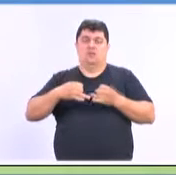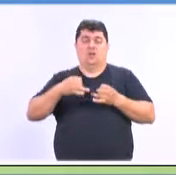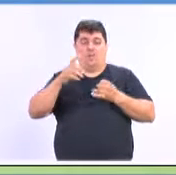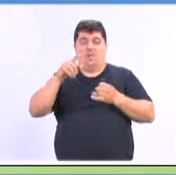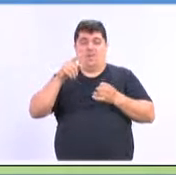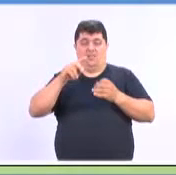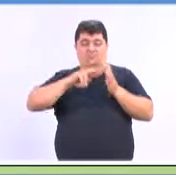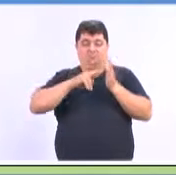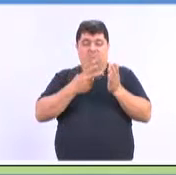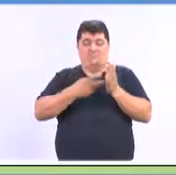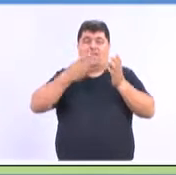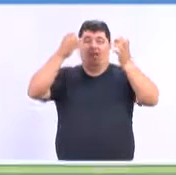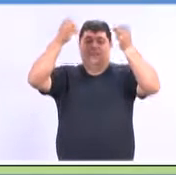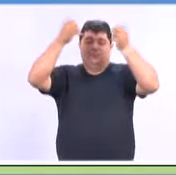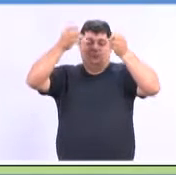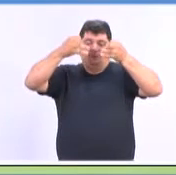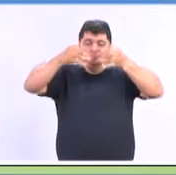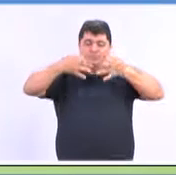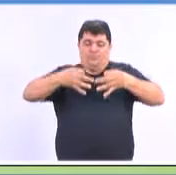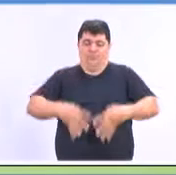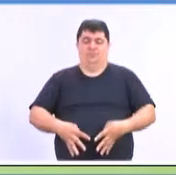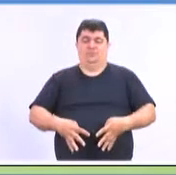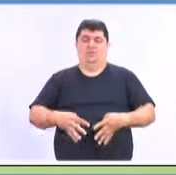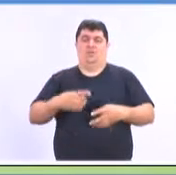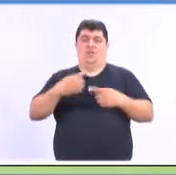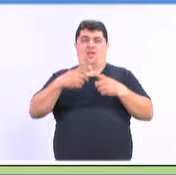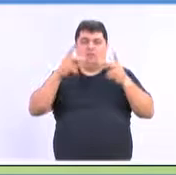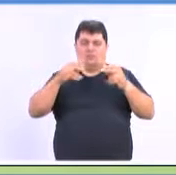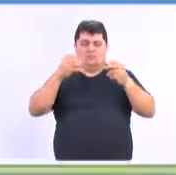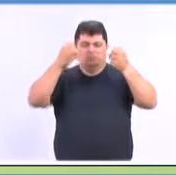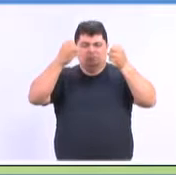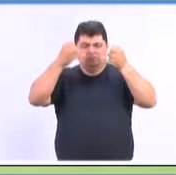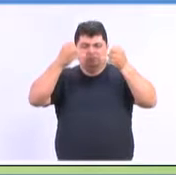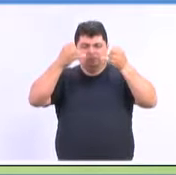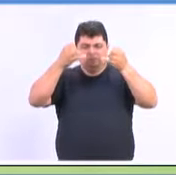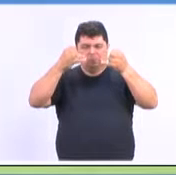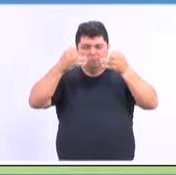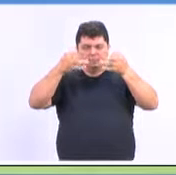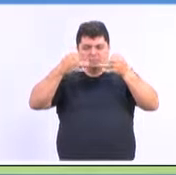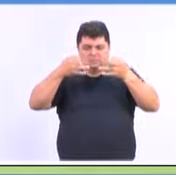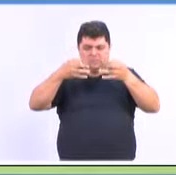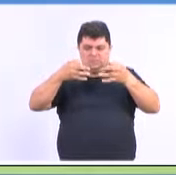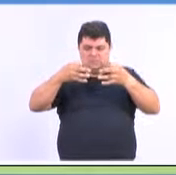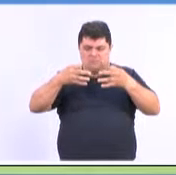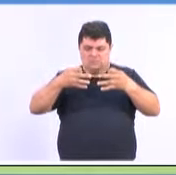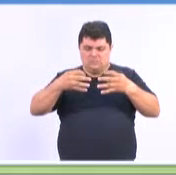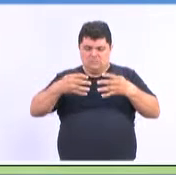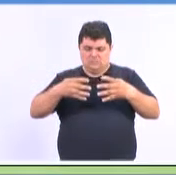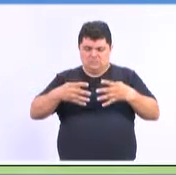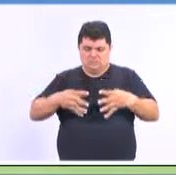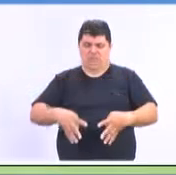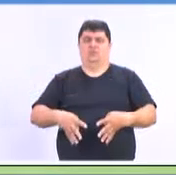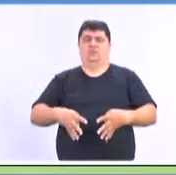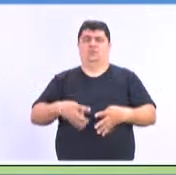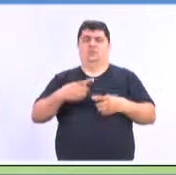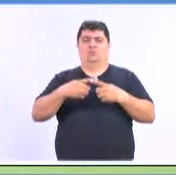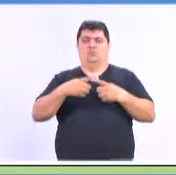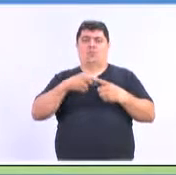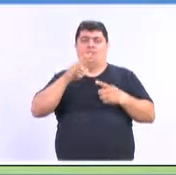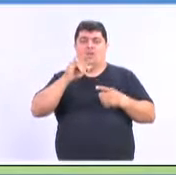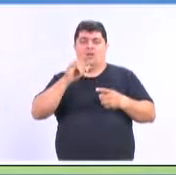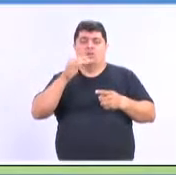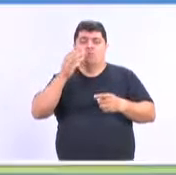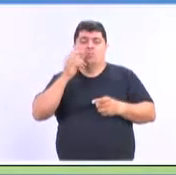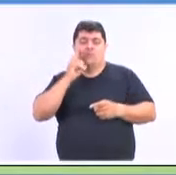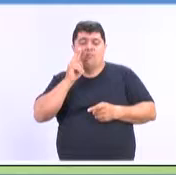É o processo de decomposição de uma substância ou tópico complexo